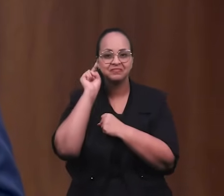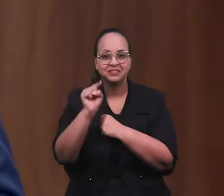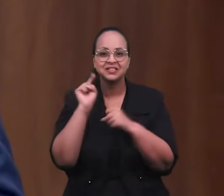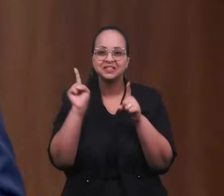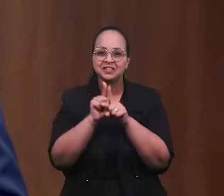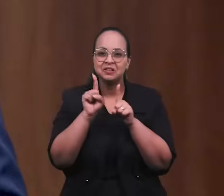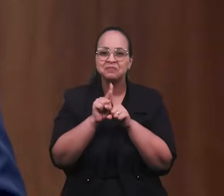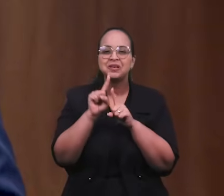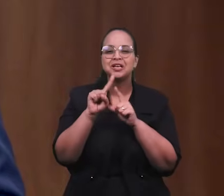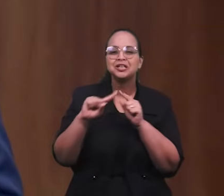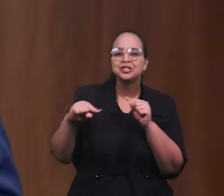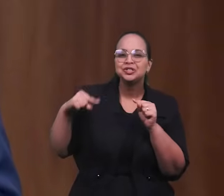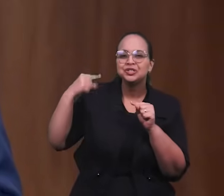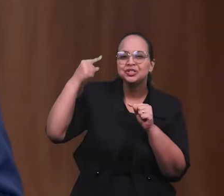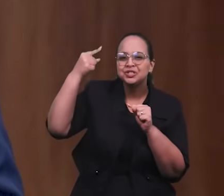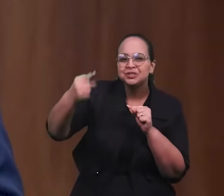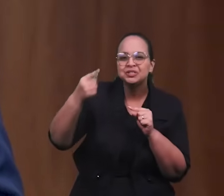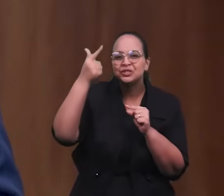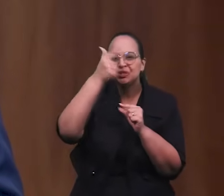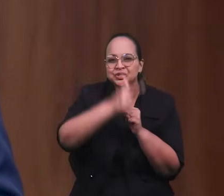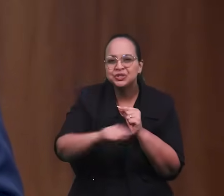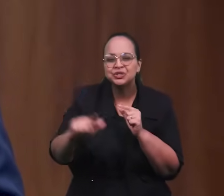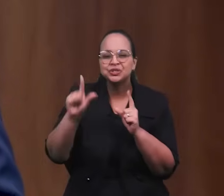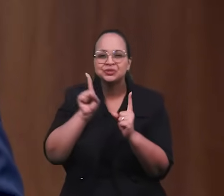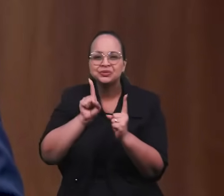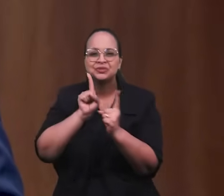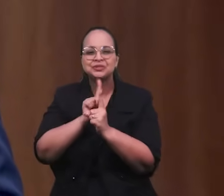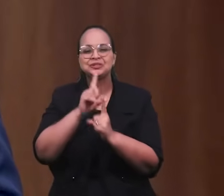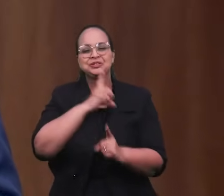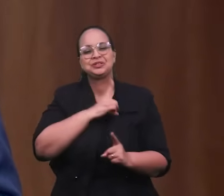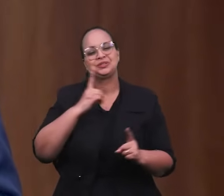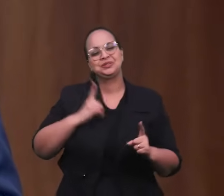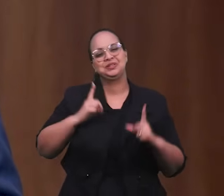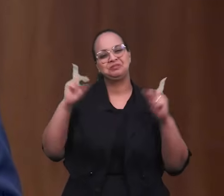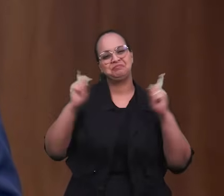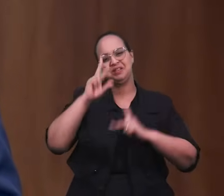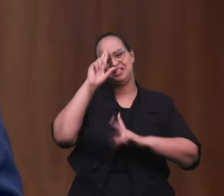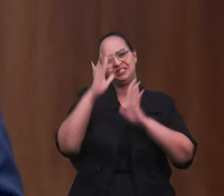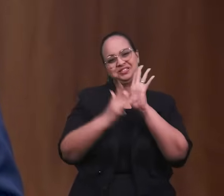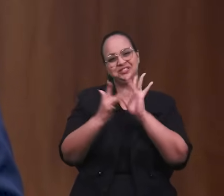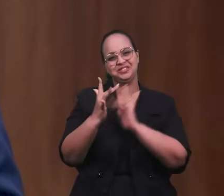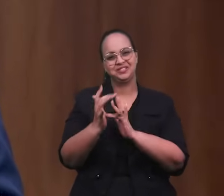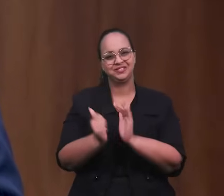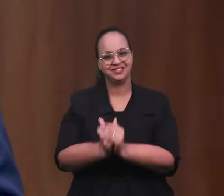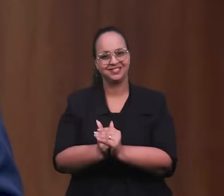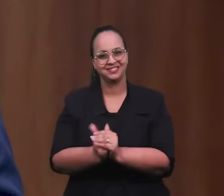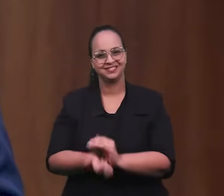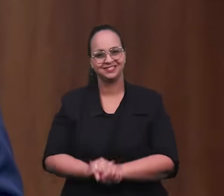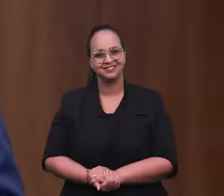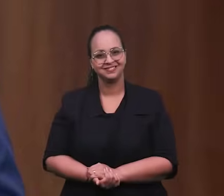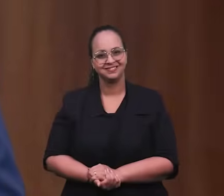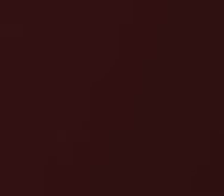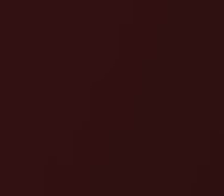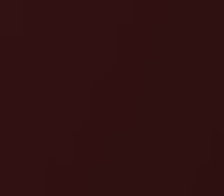aguardamos vocês no próximo programa Diaconato. A todos a paz do Senhor Jesus.